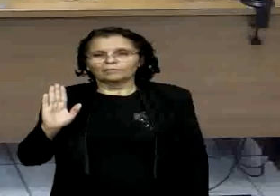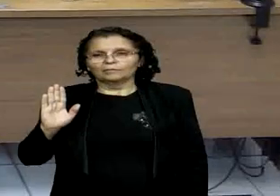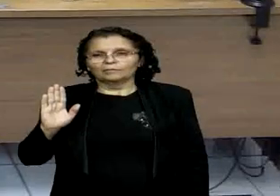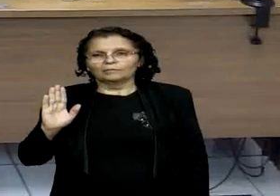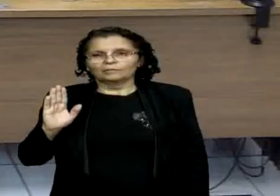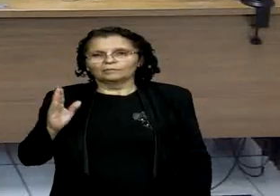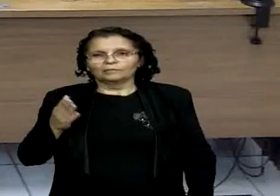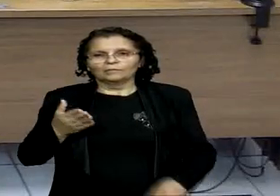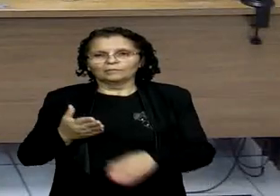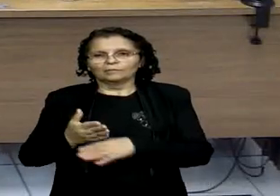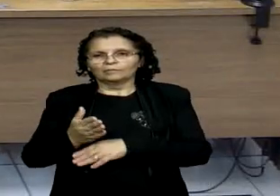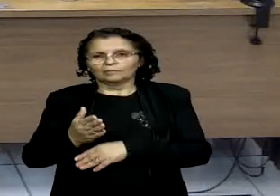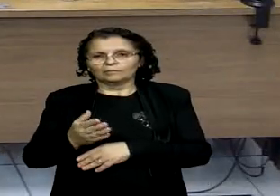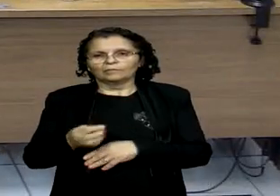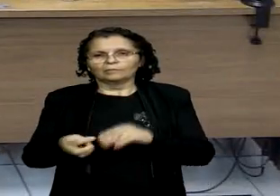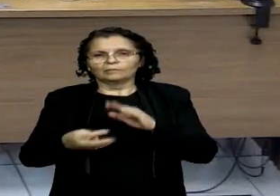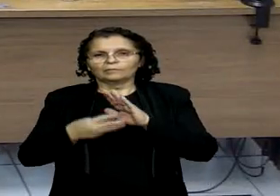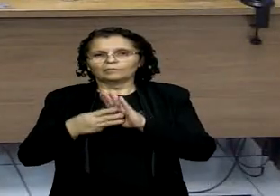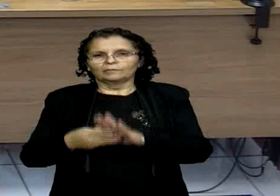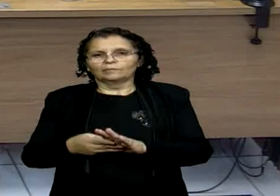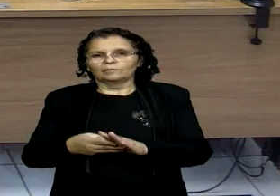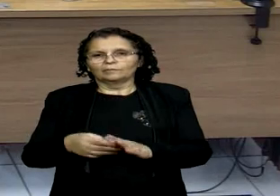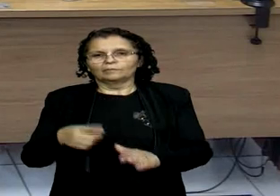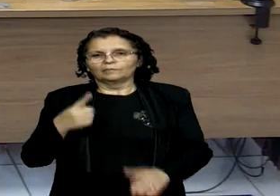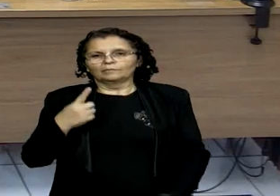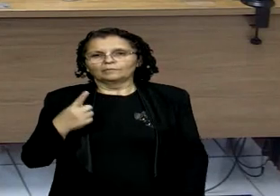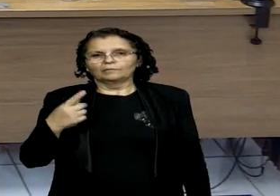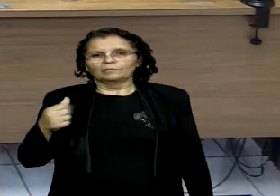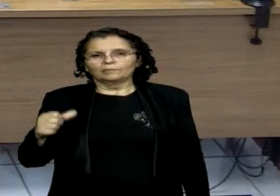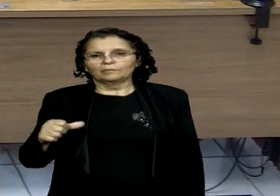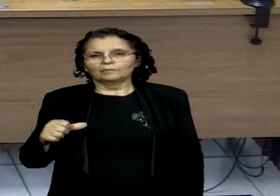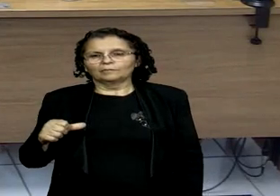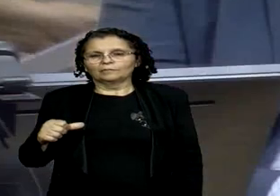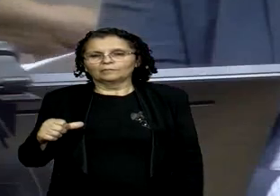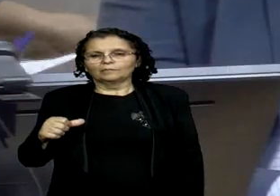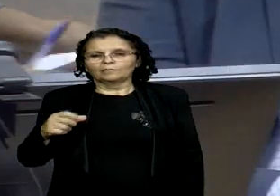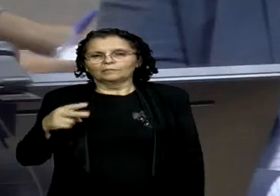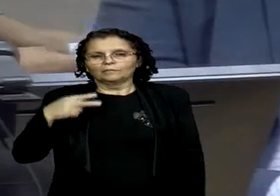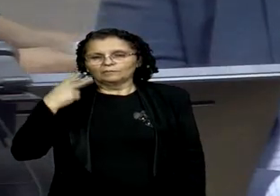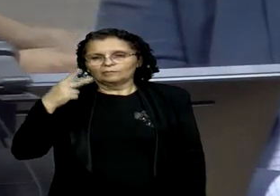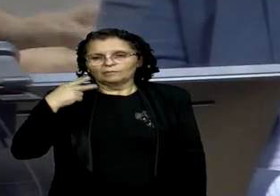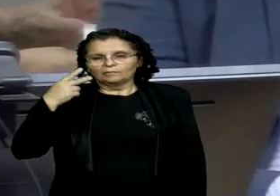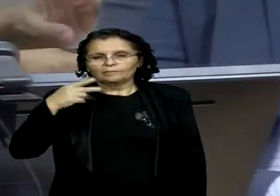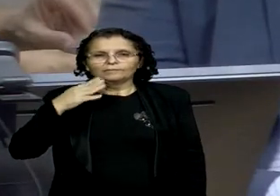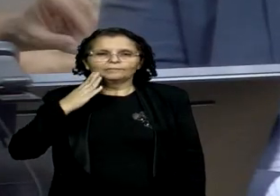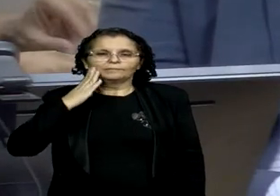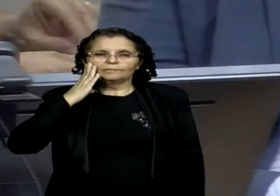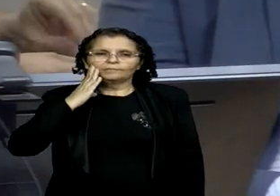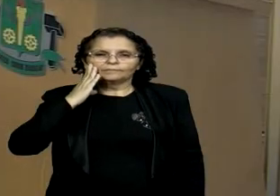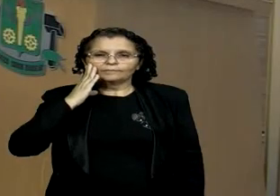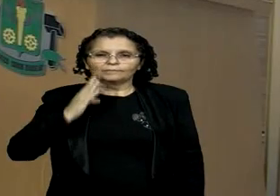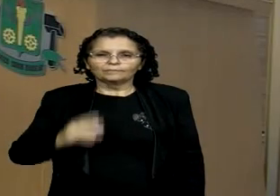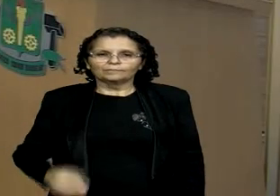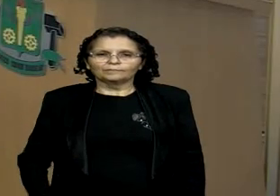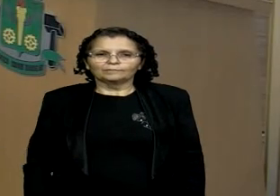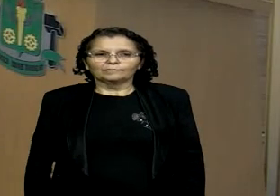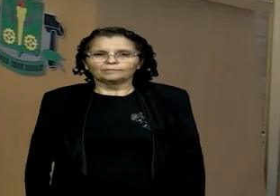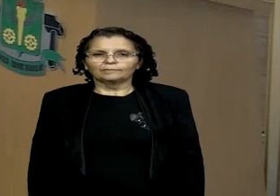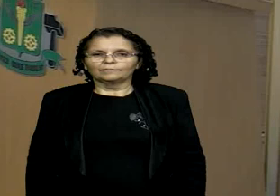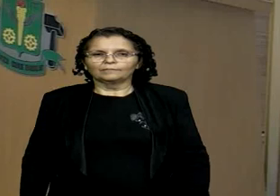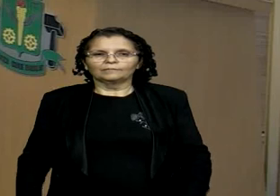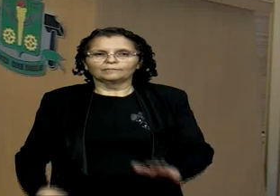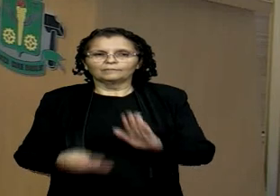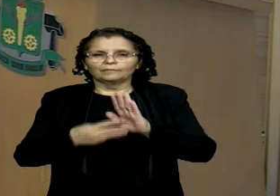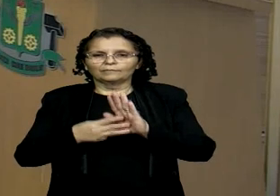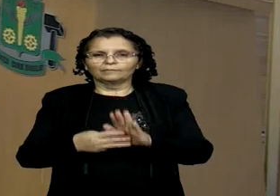manifestam. Aprovada a moção de apelo 119/2024 do nobre vereador Paulo Júnior. Moção de